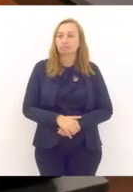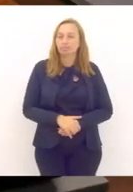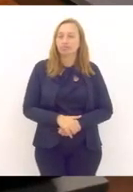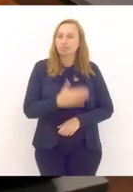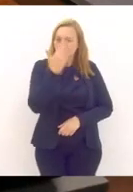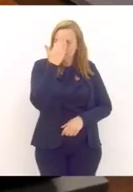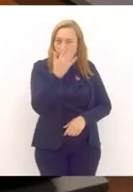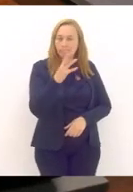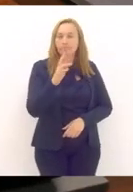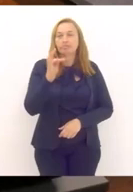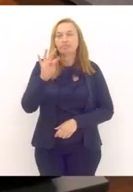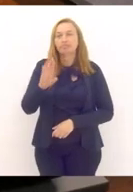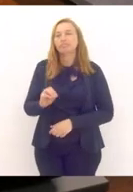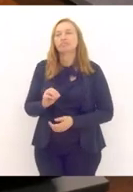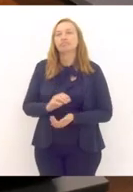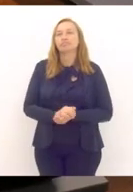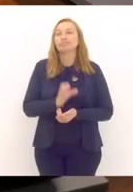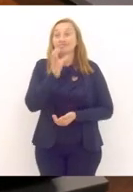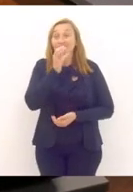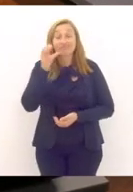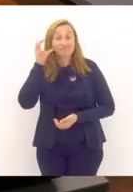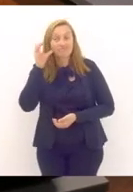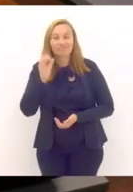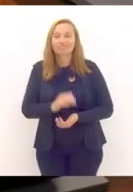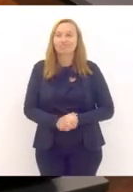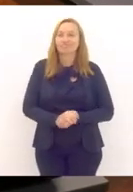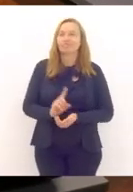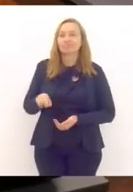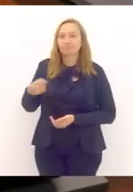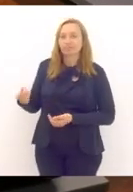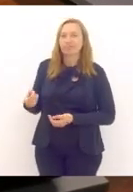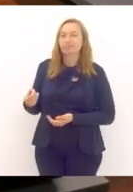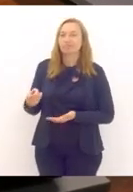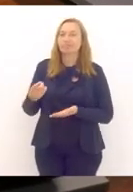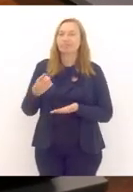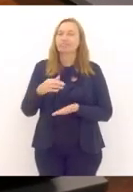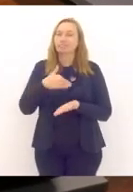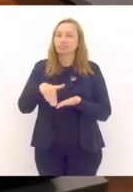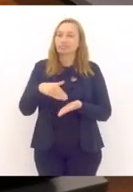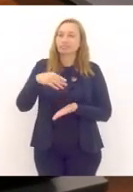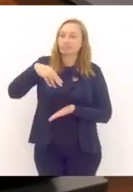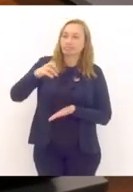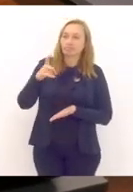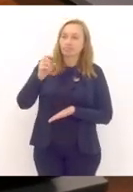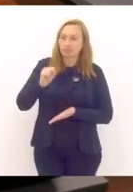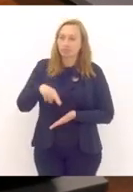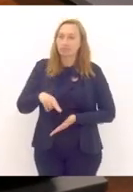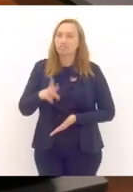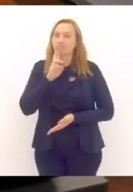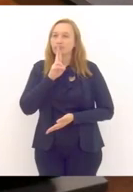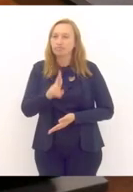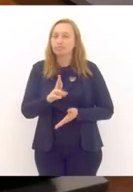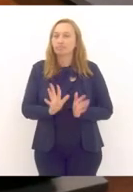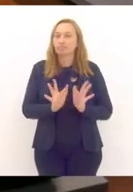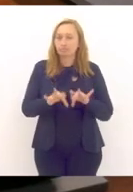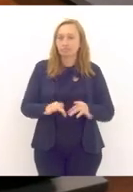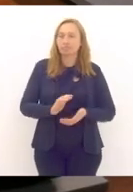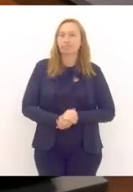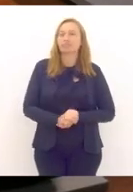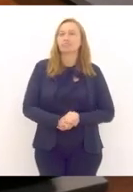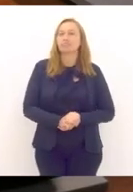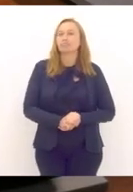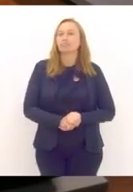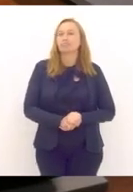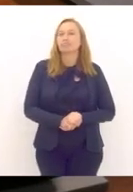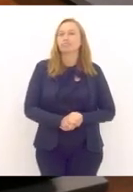Obrigado, Renato. Célia, e aí o secretário Nelson responde, e aí a gente caminha para o final. E o